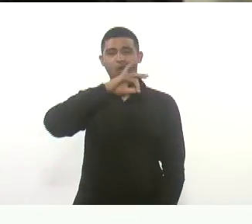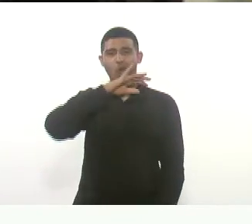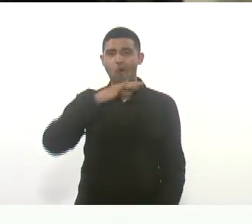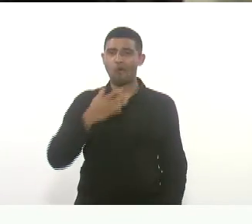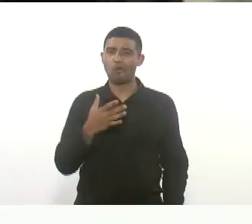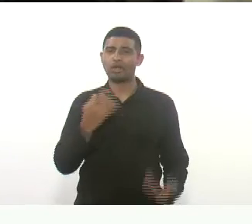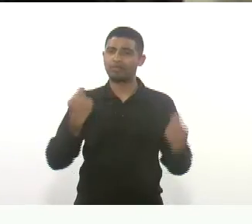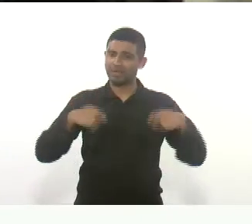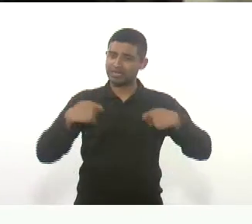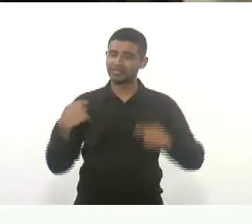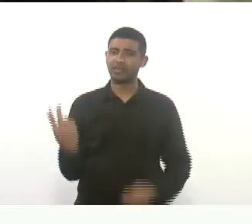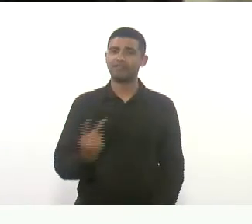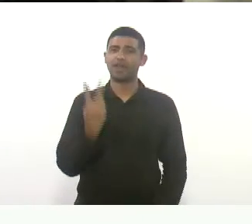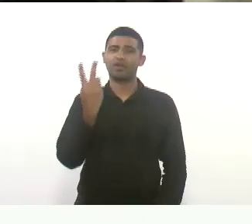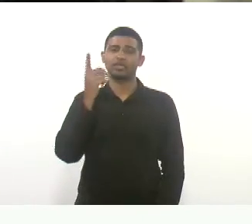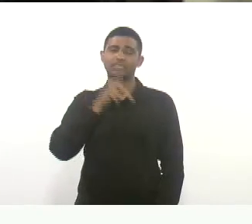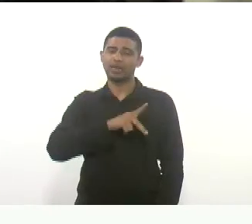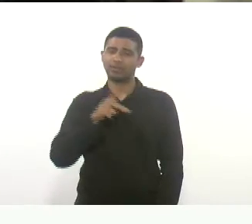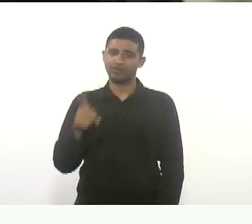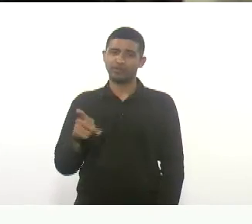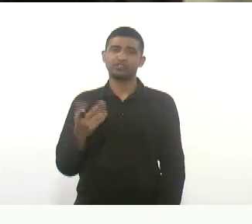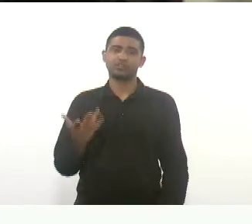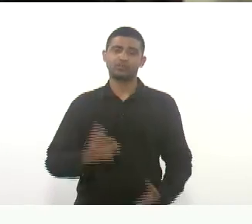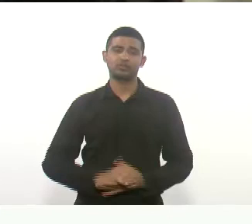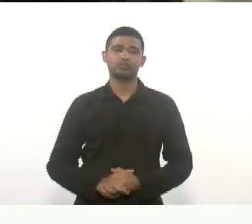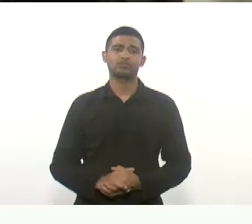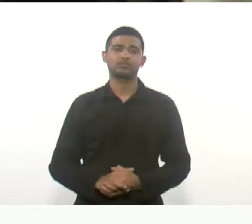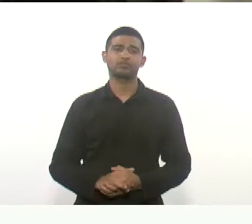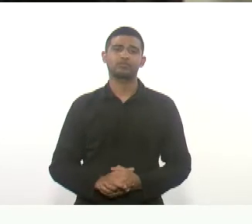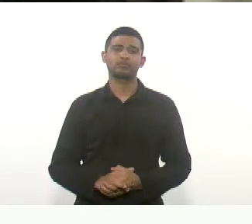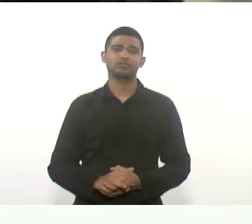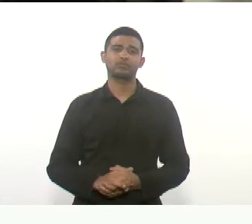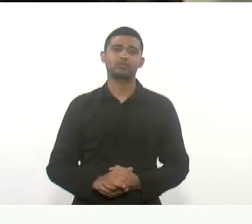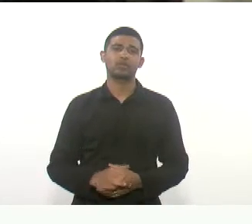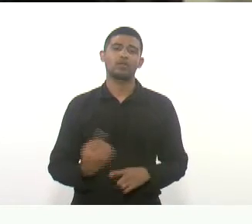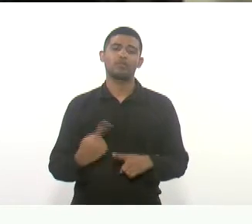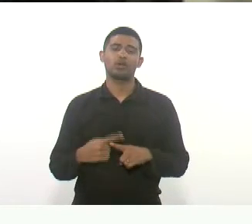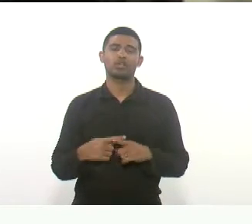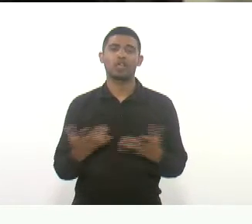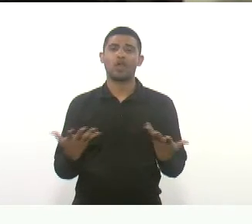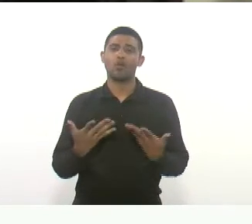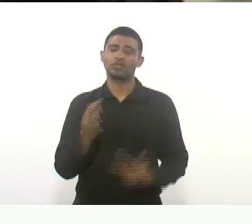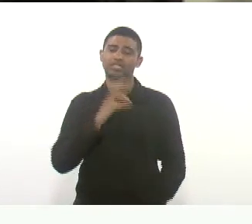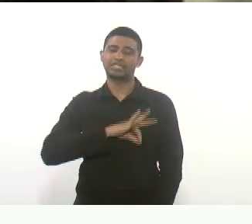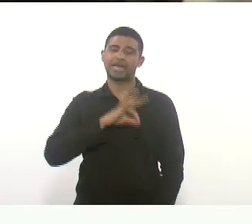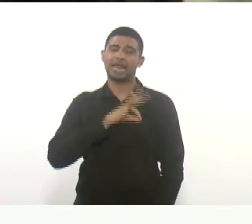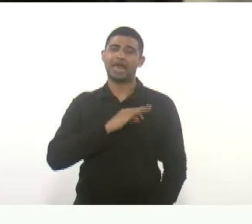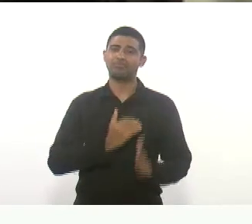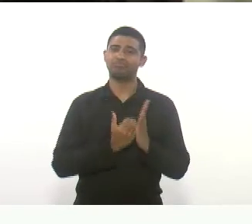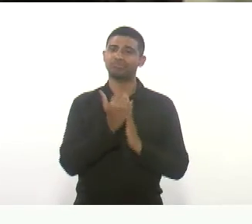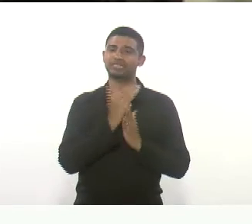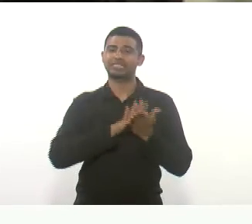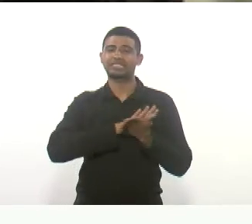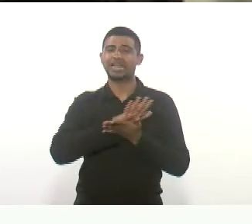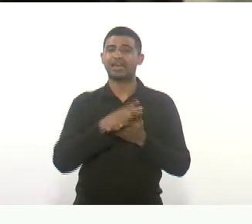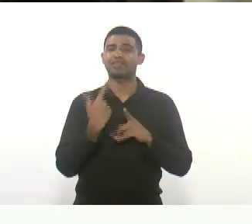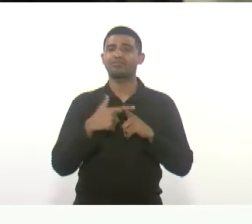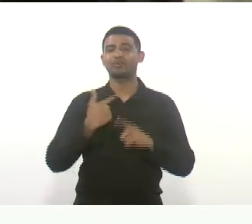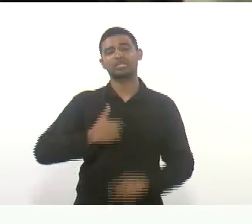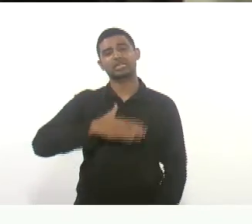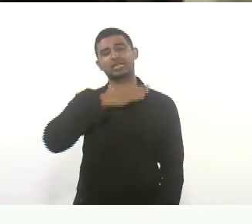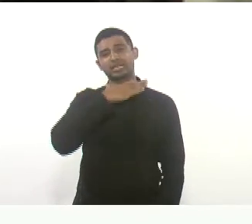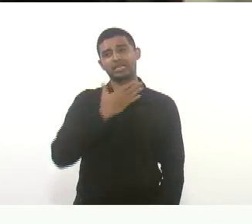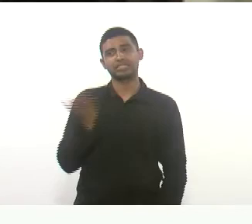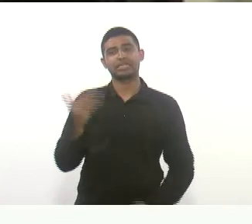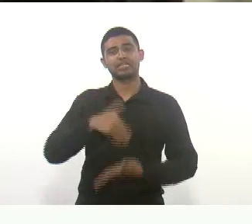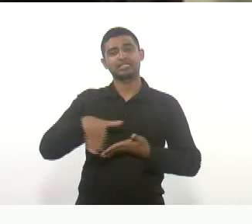ser valorizado na questão salarial, que hoje tem um entrave do regime de recuperação fiscal, e o secretário reconhece sempre isso, a